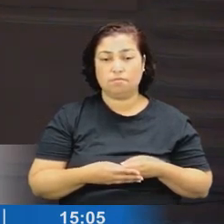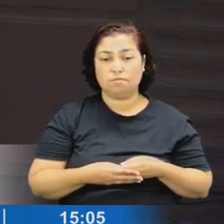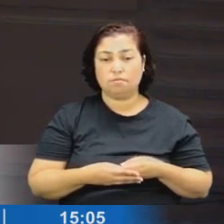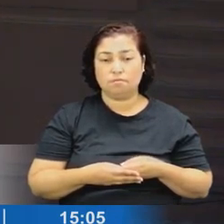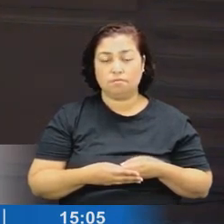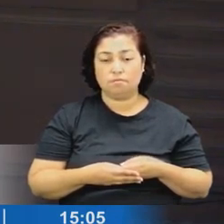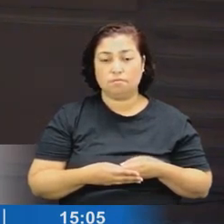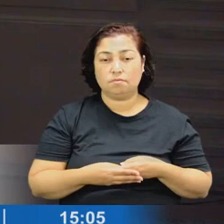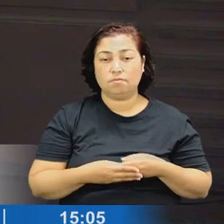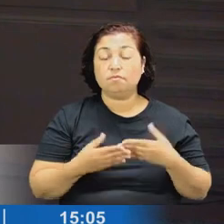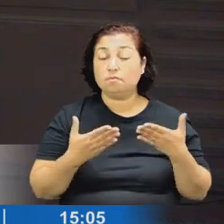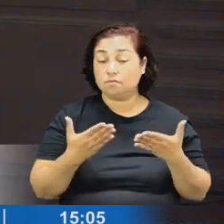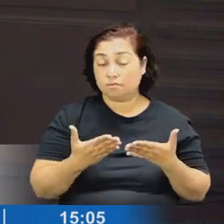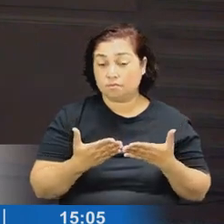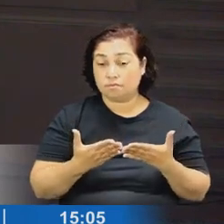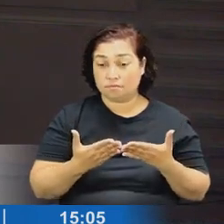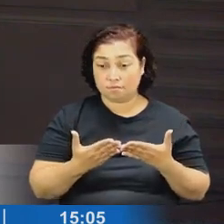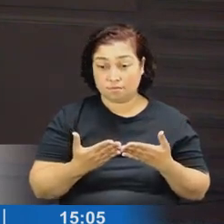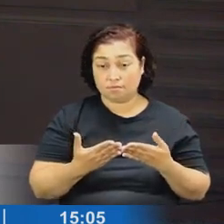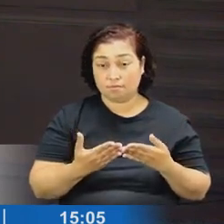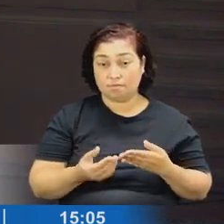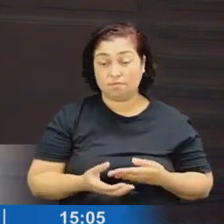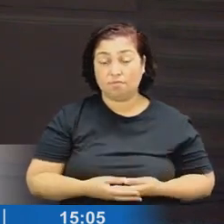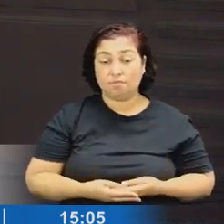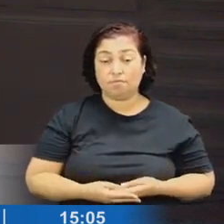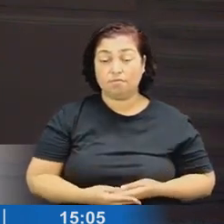mas é por aí